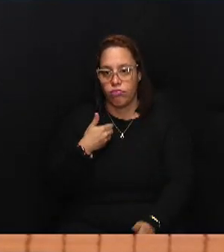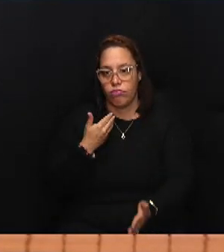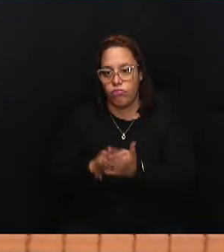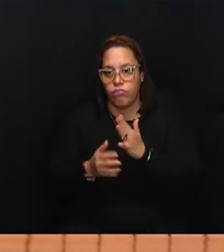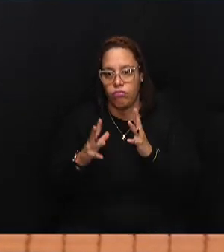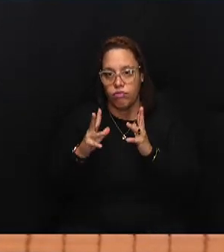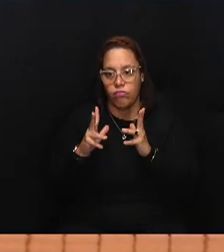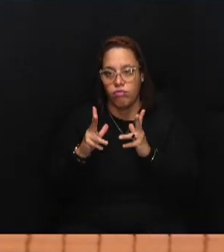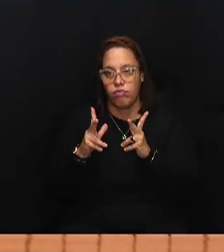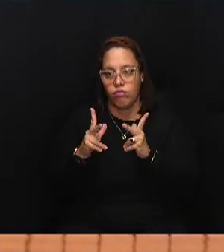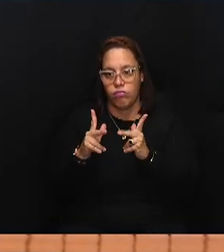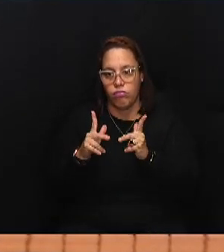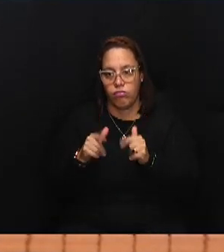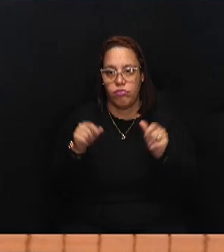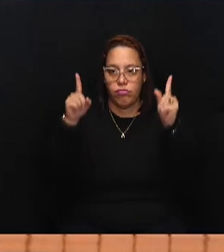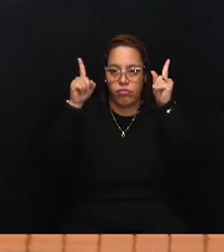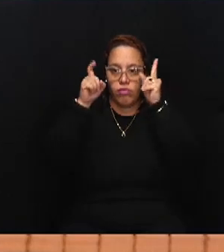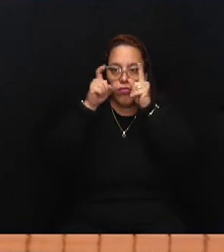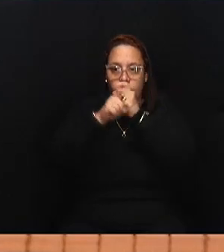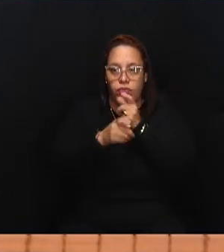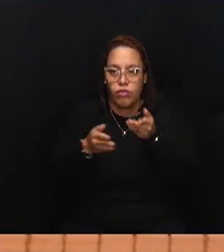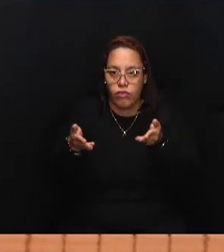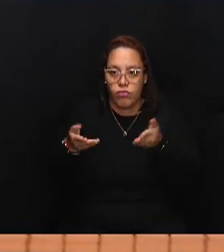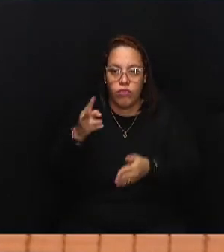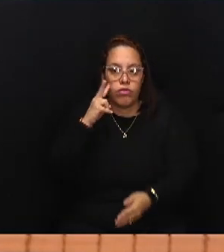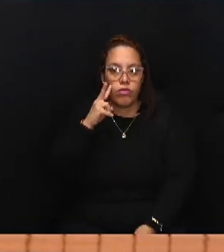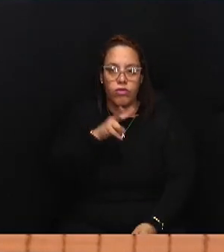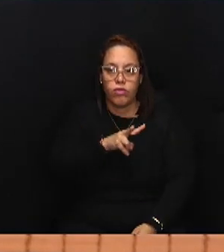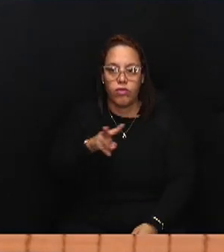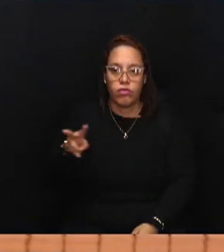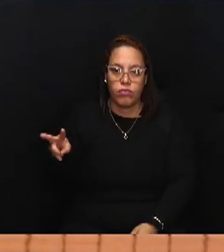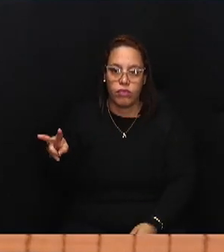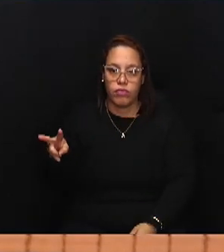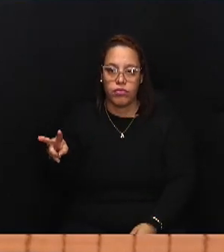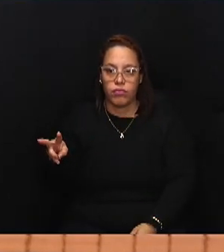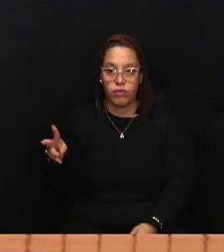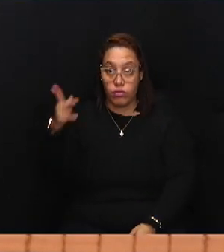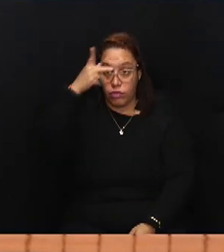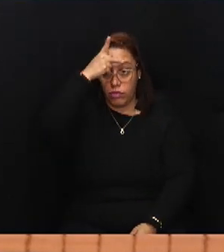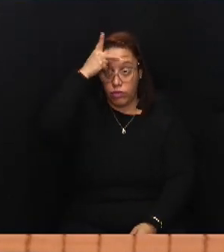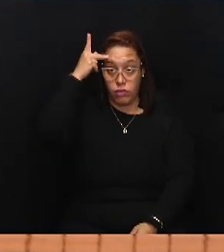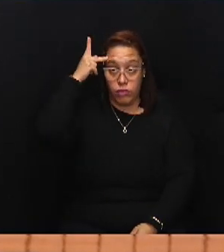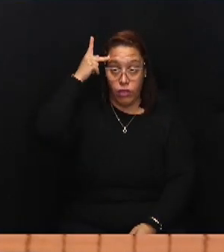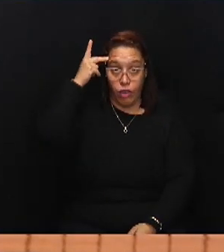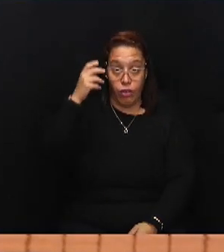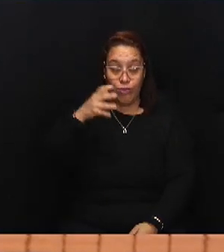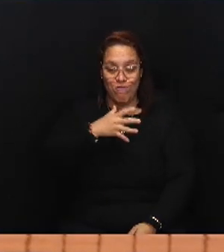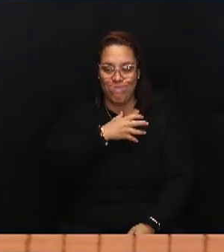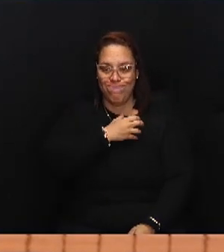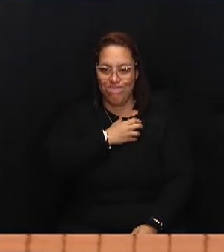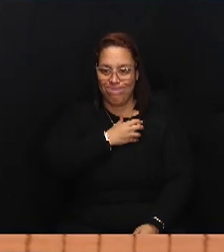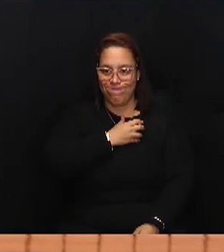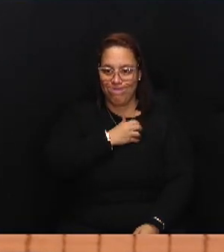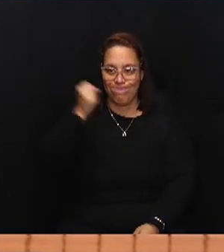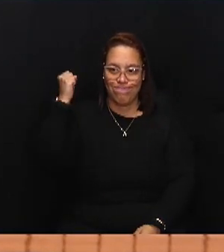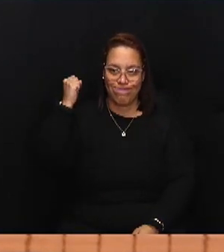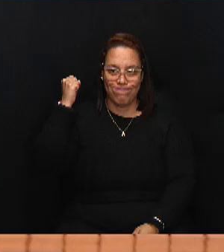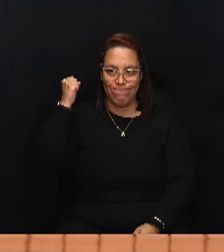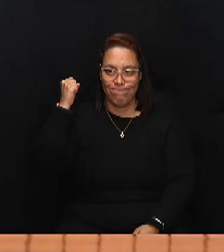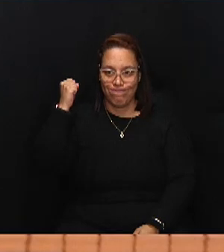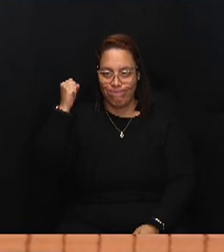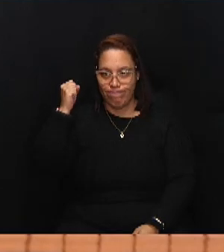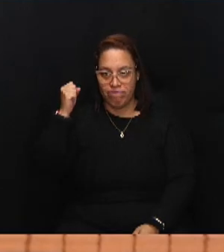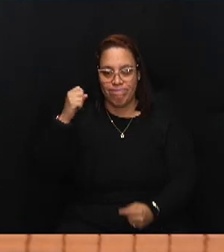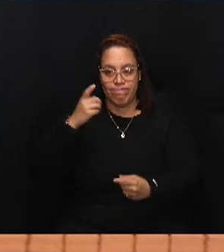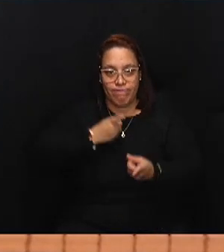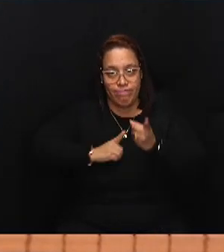Então, essas dificuldades que tem hoje, que você vê aí, pessoas se matando, pessoas em depressão, aí